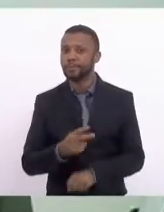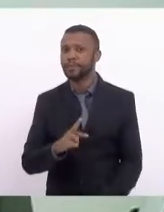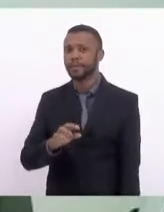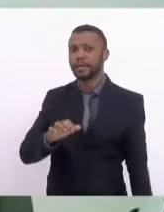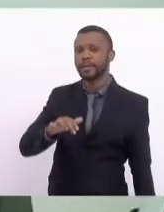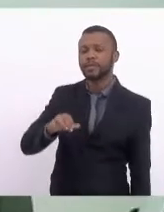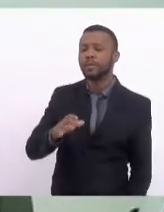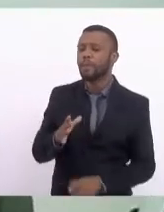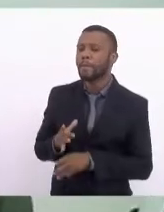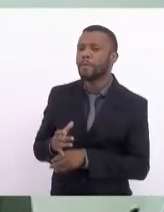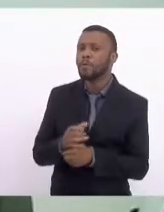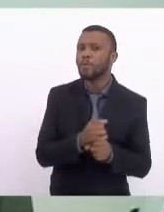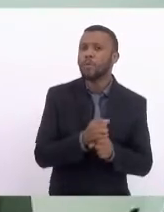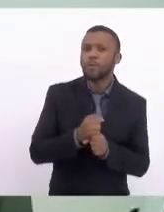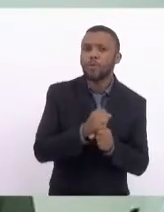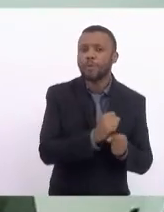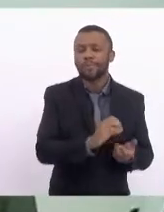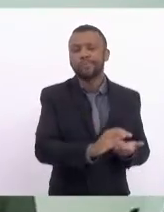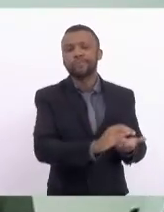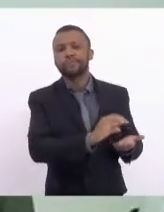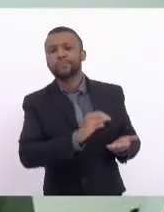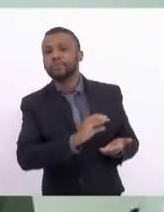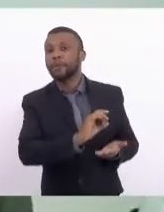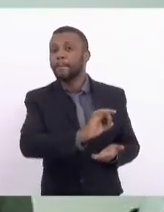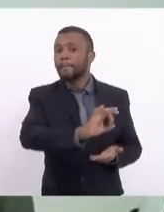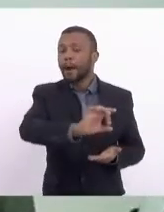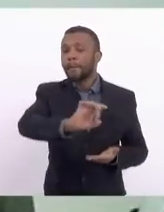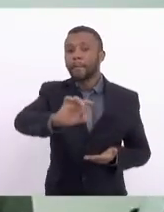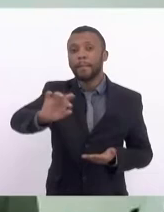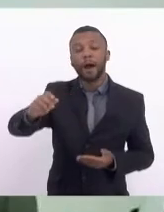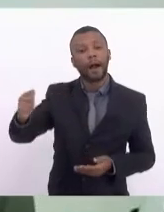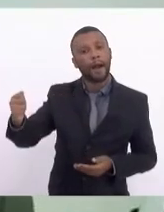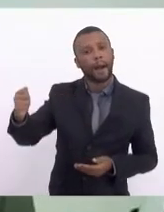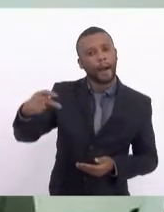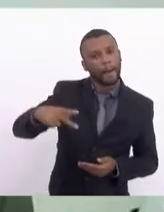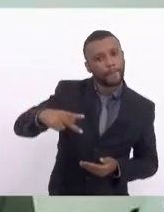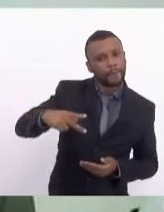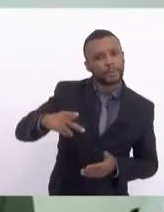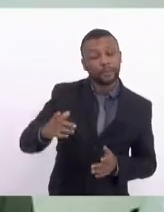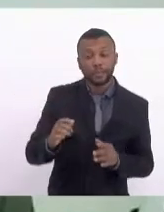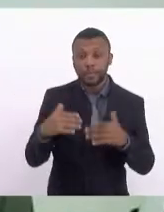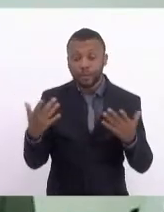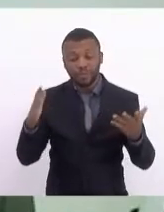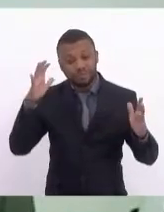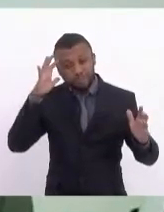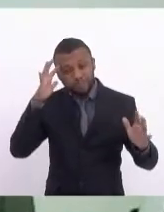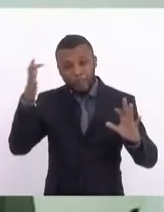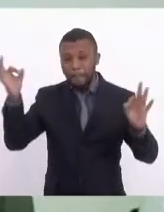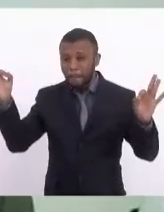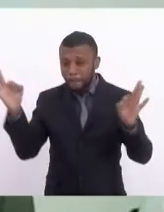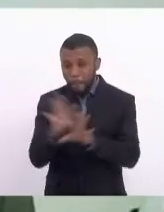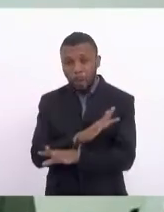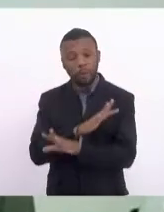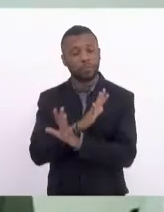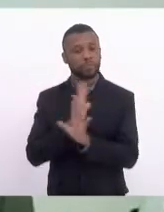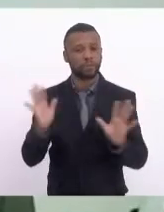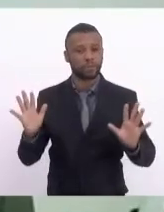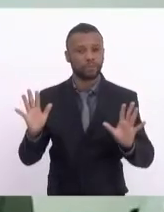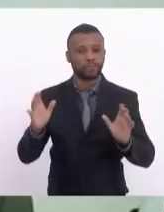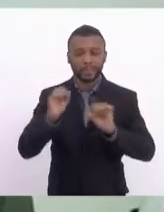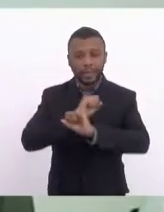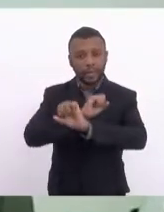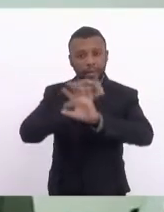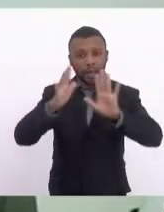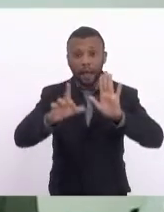total para suas respectivas aposentadorias. Essa é questão decidida. E a